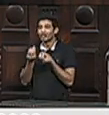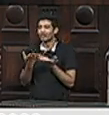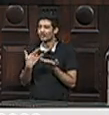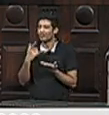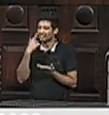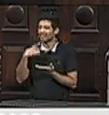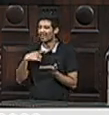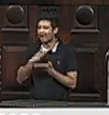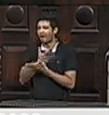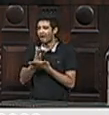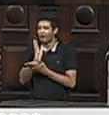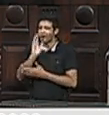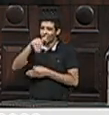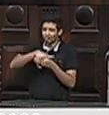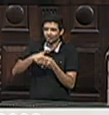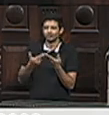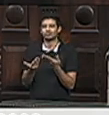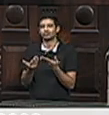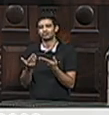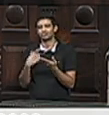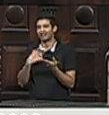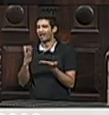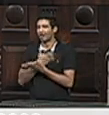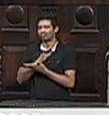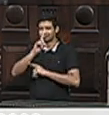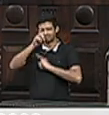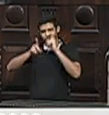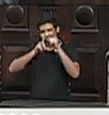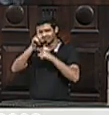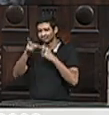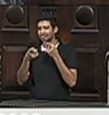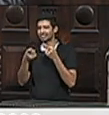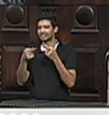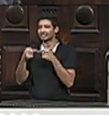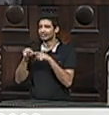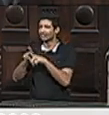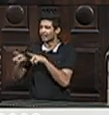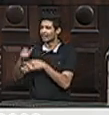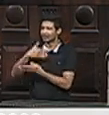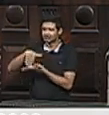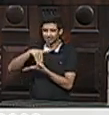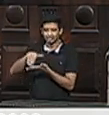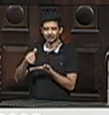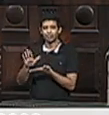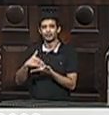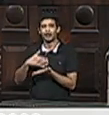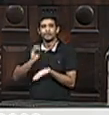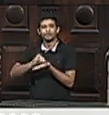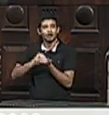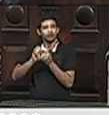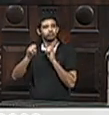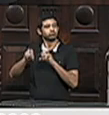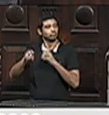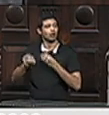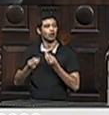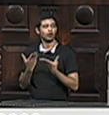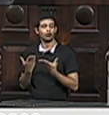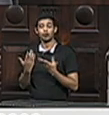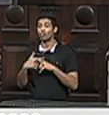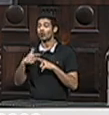feita pelo deputado Osório, que no caso da representação do Poder Legislativo Estadual, que é prevista já na lei, mas